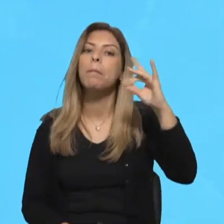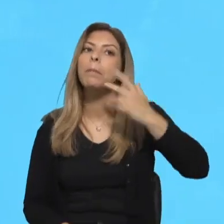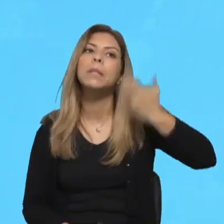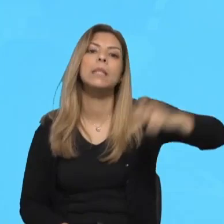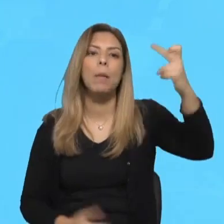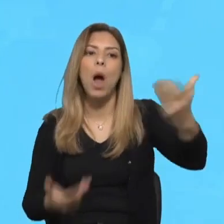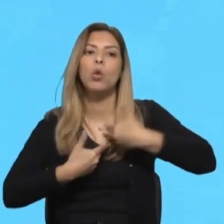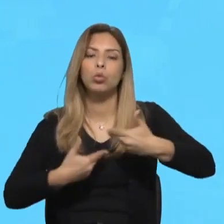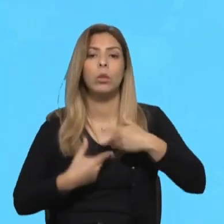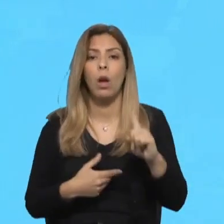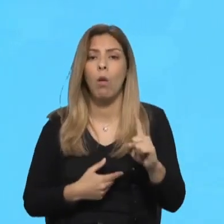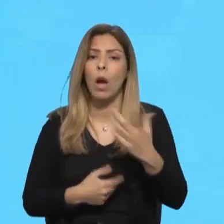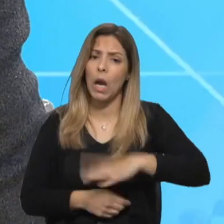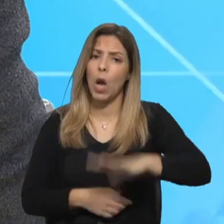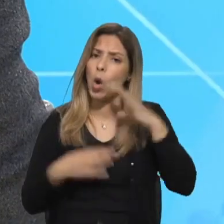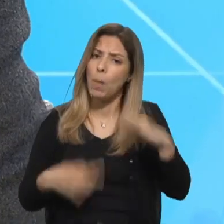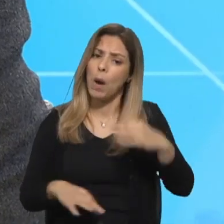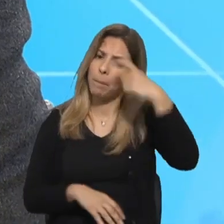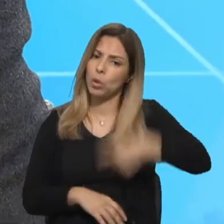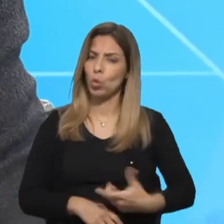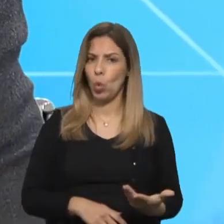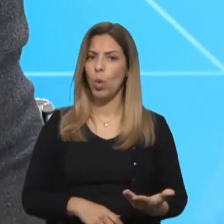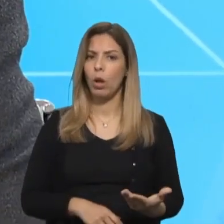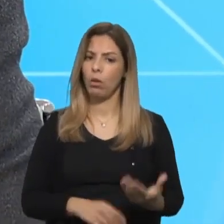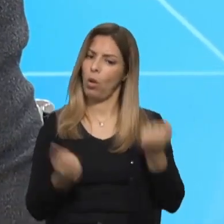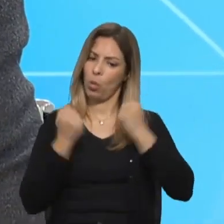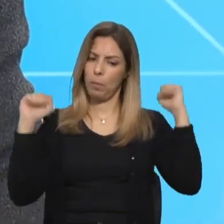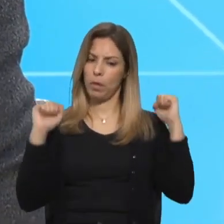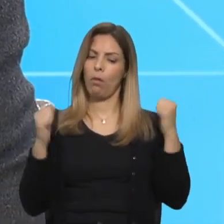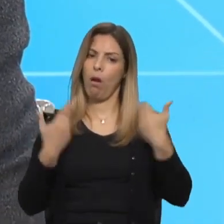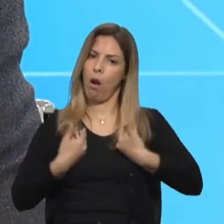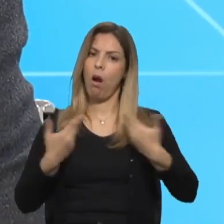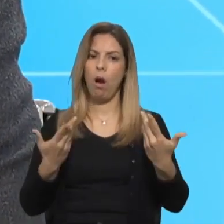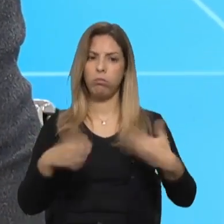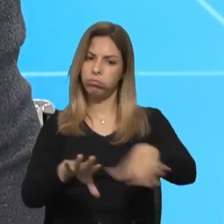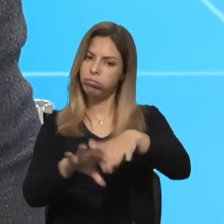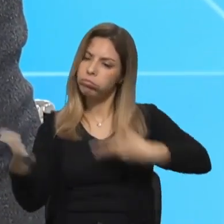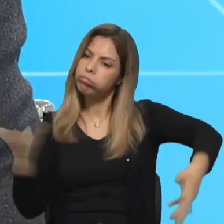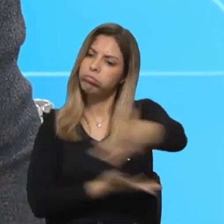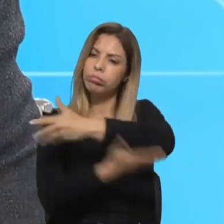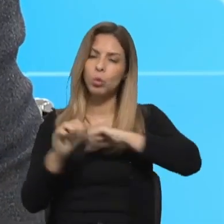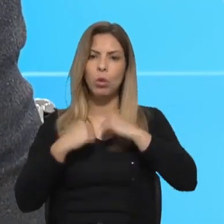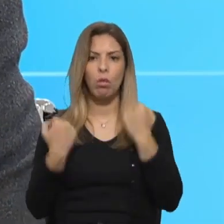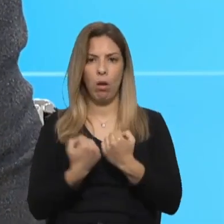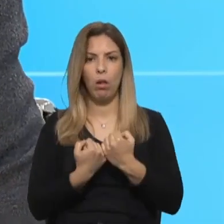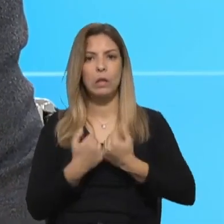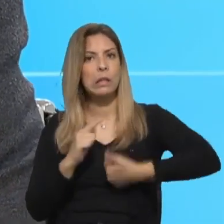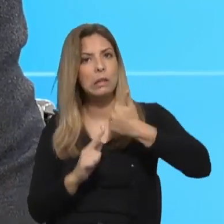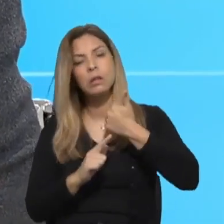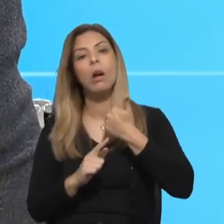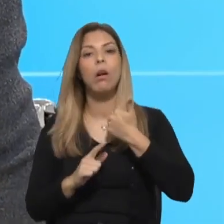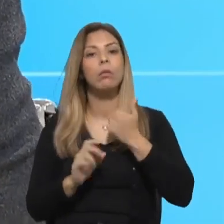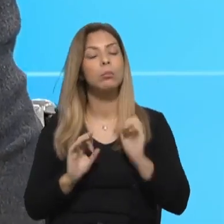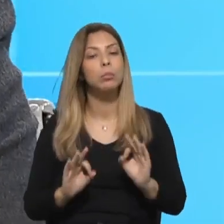ser cidadãos e participarmos na sociedade que nos acolhe de forma